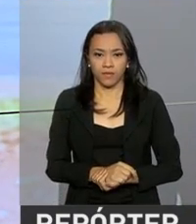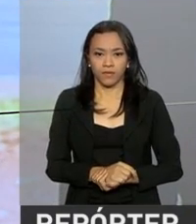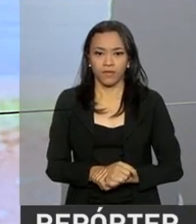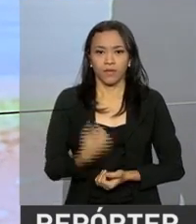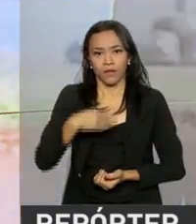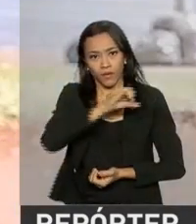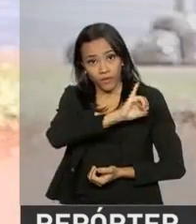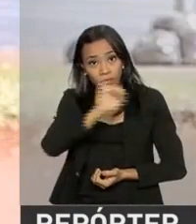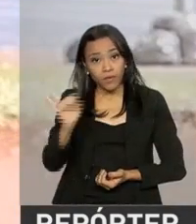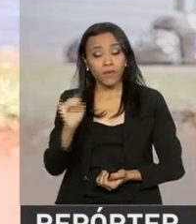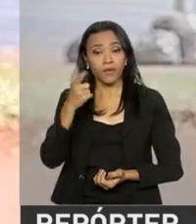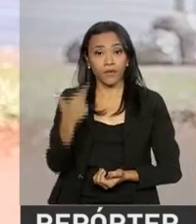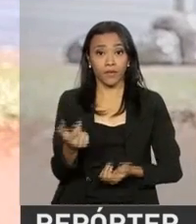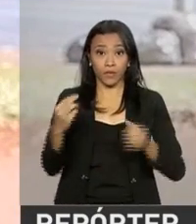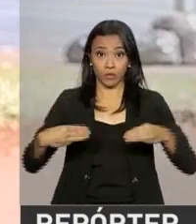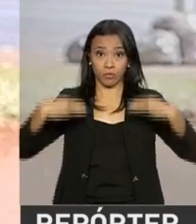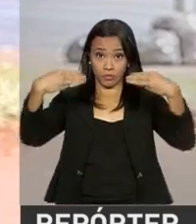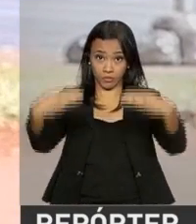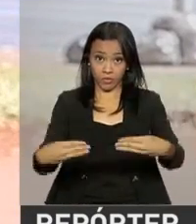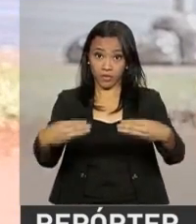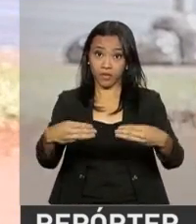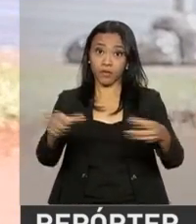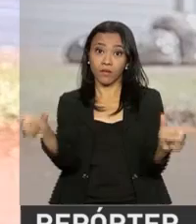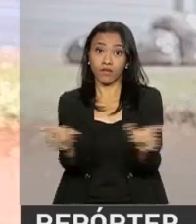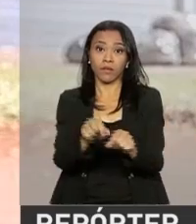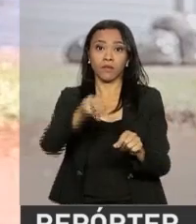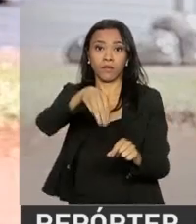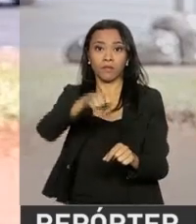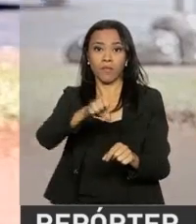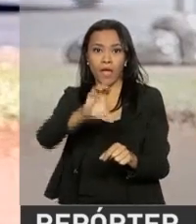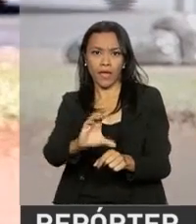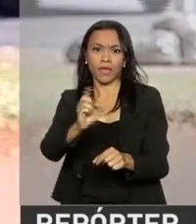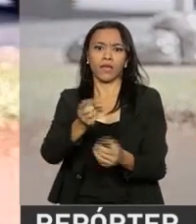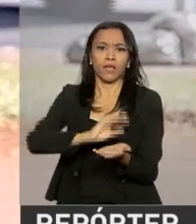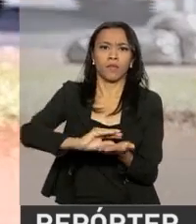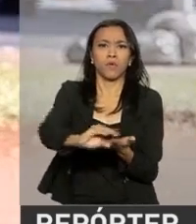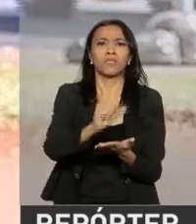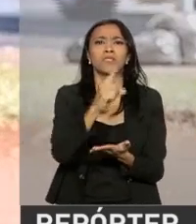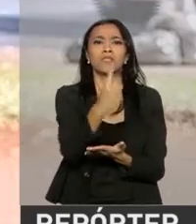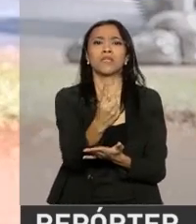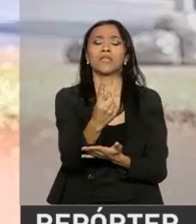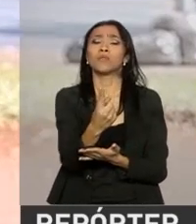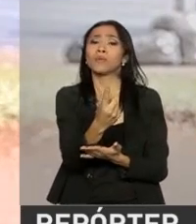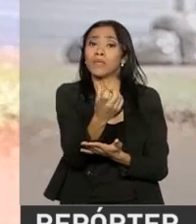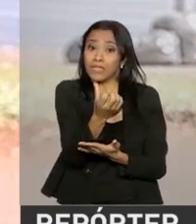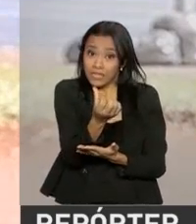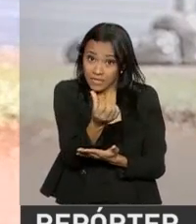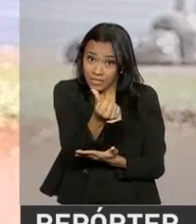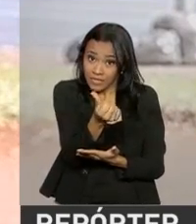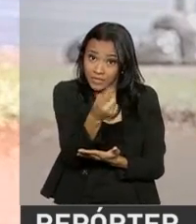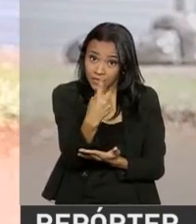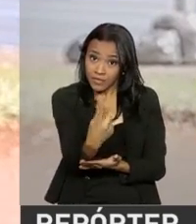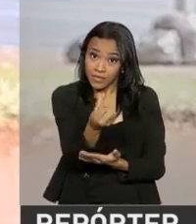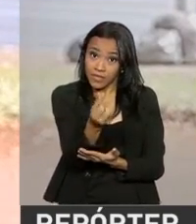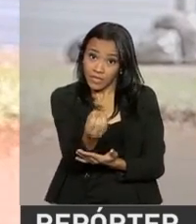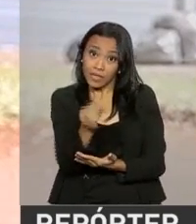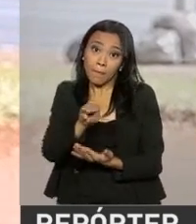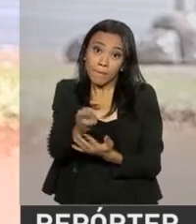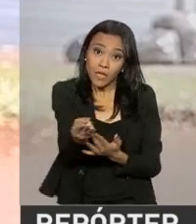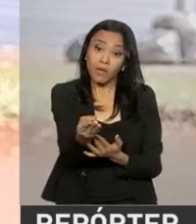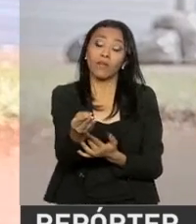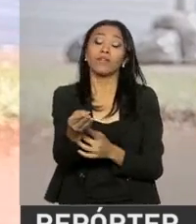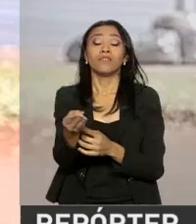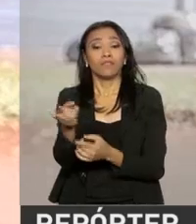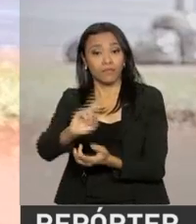Oi, Leandro. O Ministério da Educação liberou 160 milhões de reais ao Serviço Nacional de Aprendizagem Industrial, o